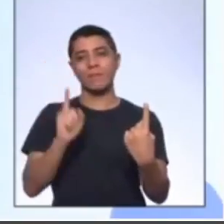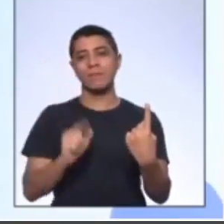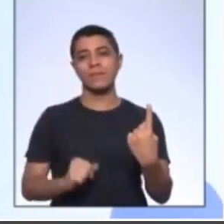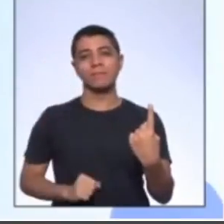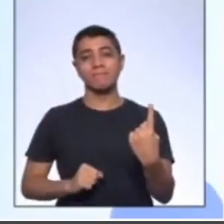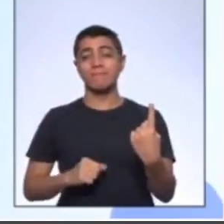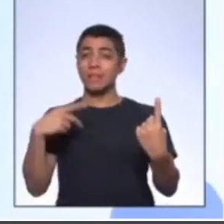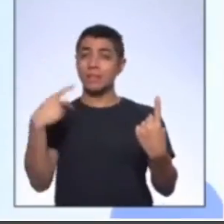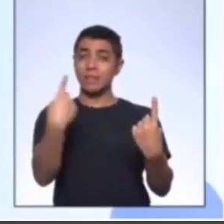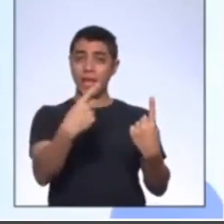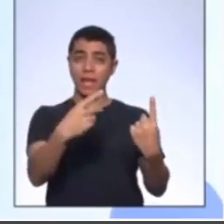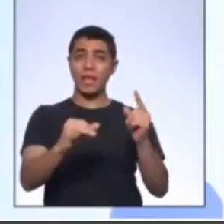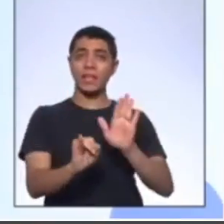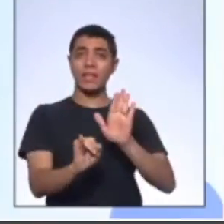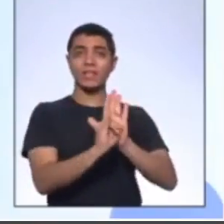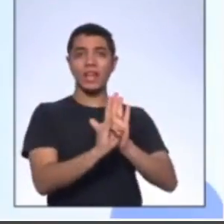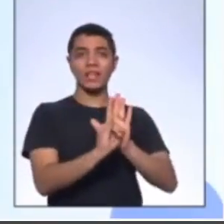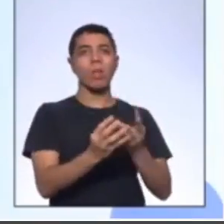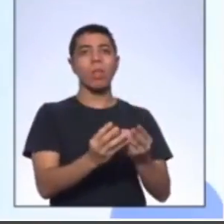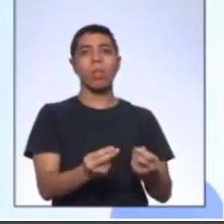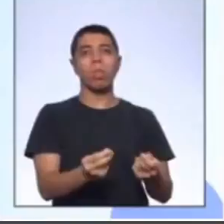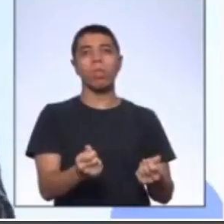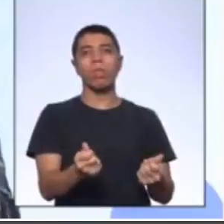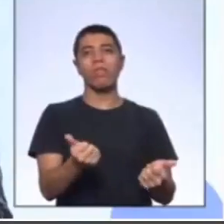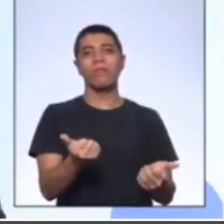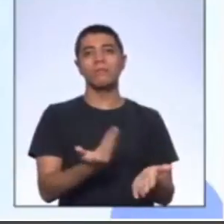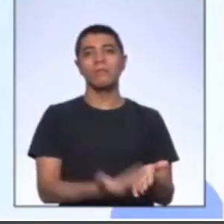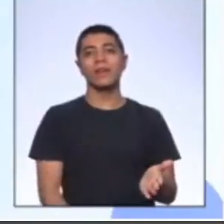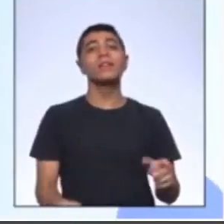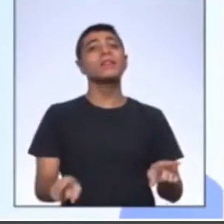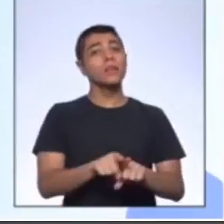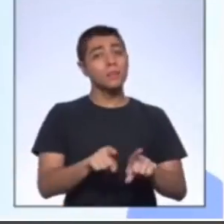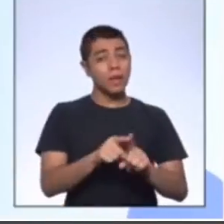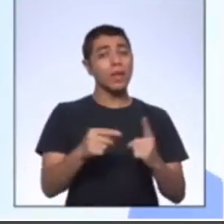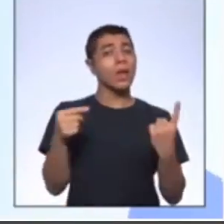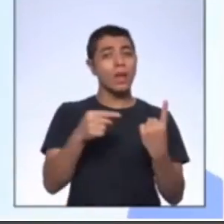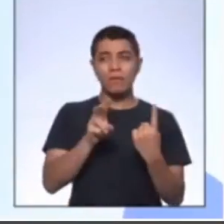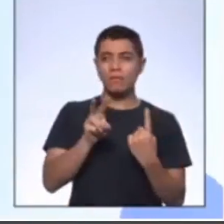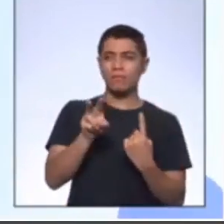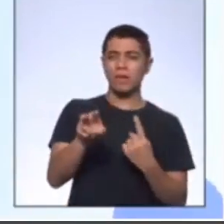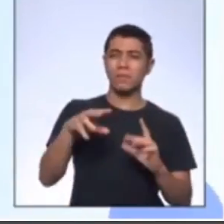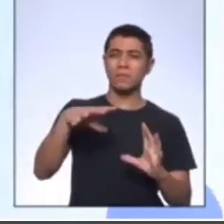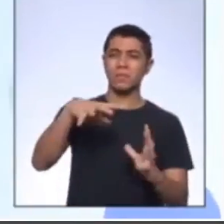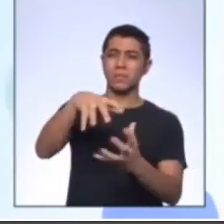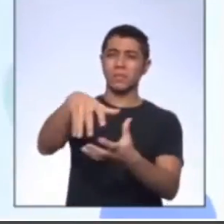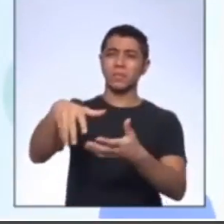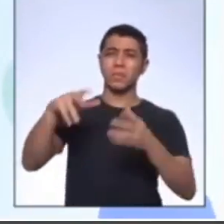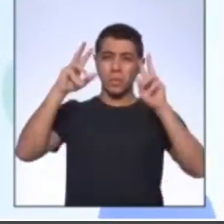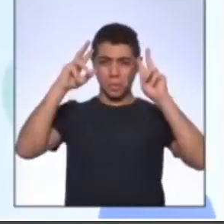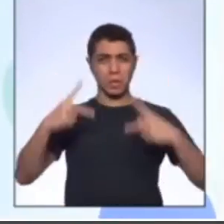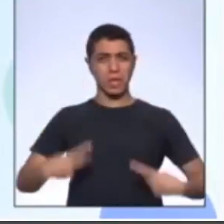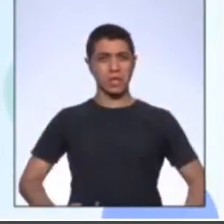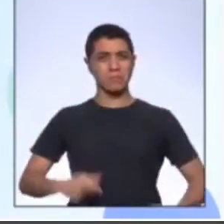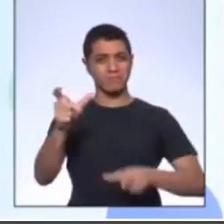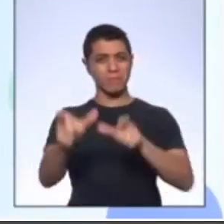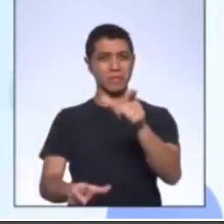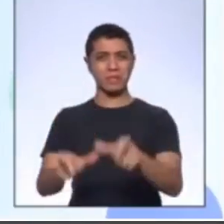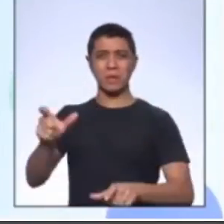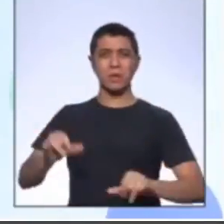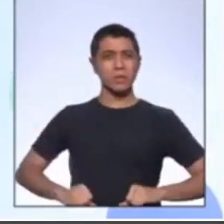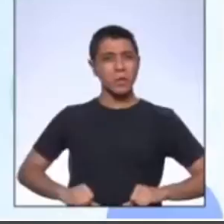o mundo exatamente com cores assim muito fortes então ela observa muito a degradação humana né realmente é minha gente